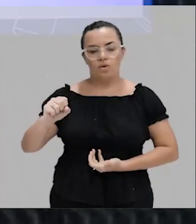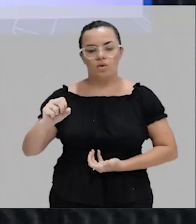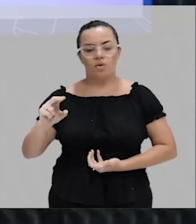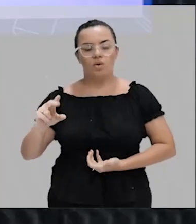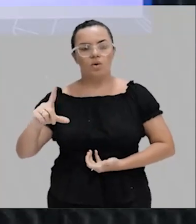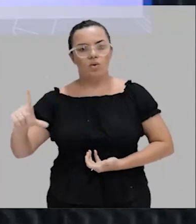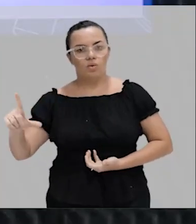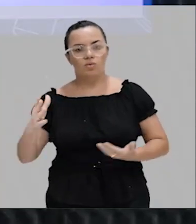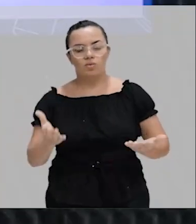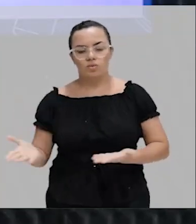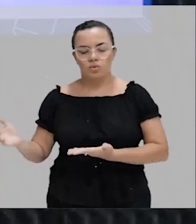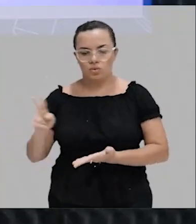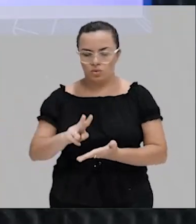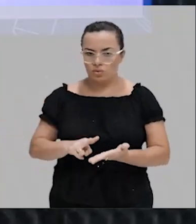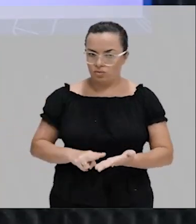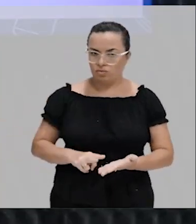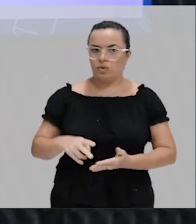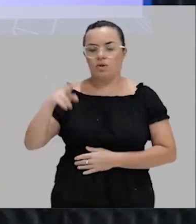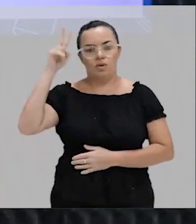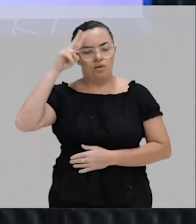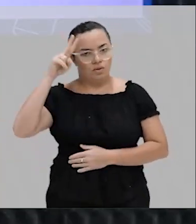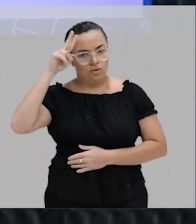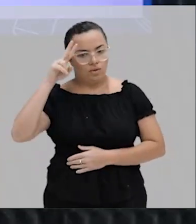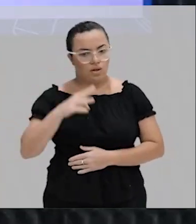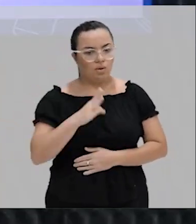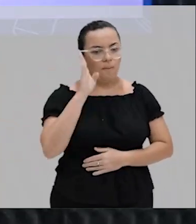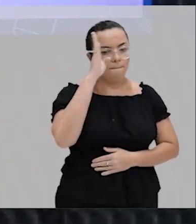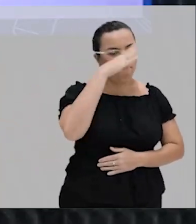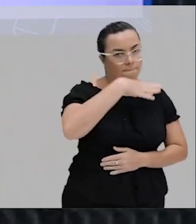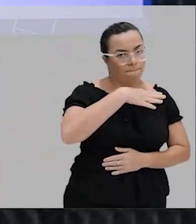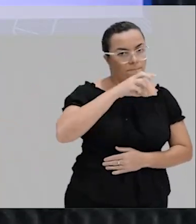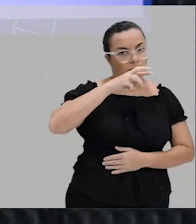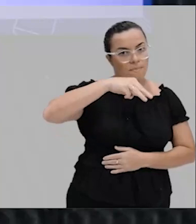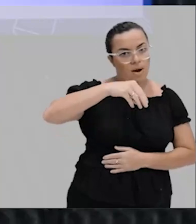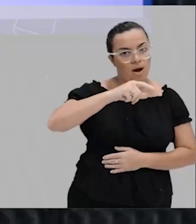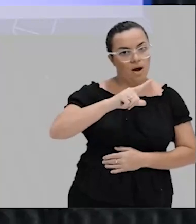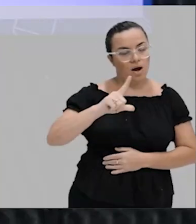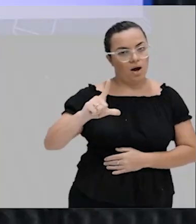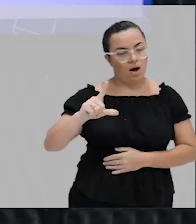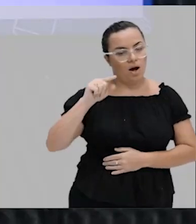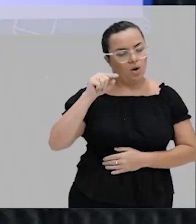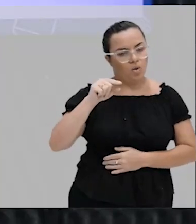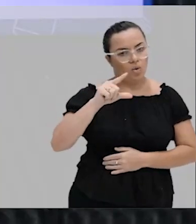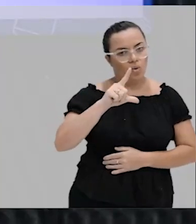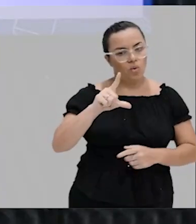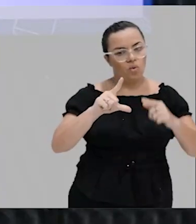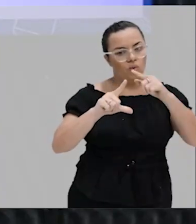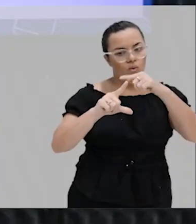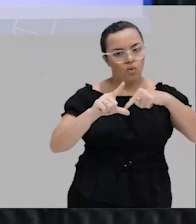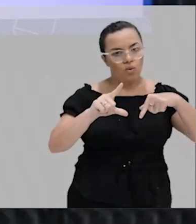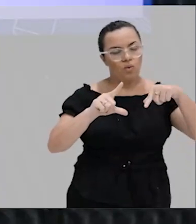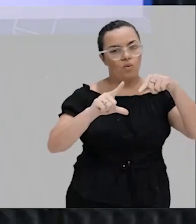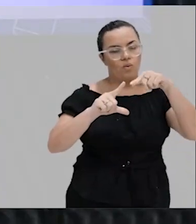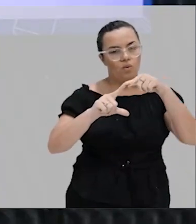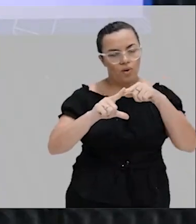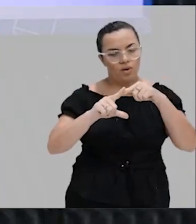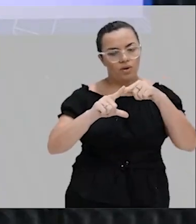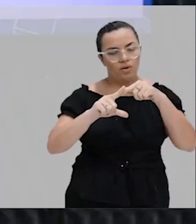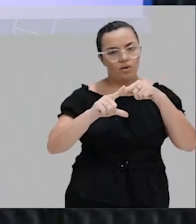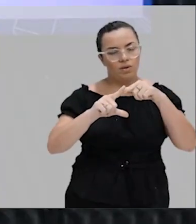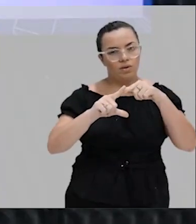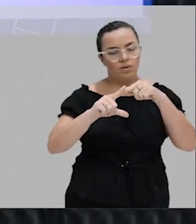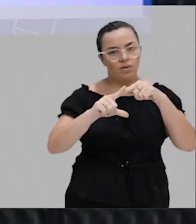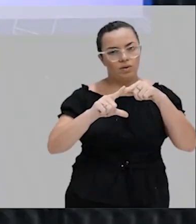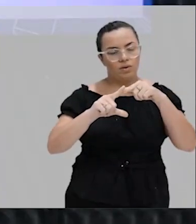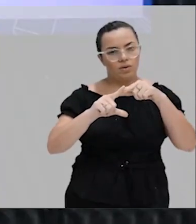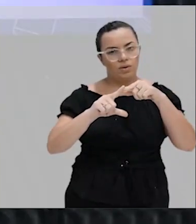cônsules. Lembrando que vocês não devem confundir mal com L e mal com U. Tem uma dica bem fácil em relação a isso. Mal com L